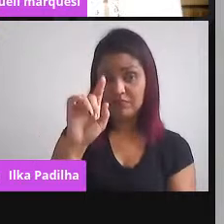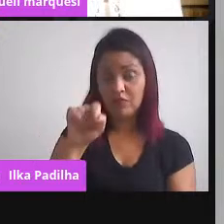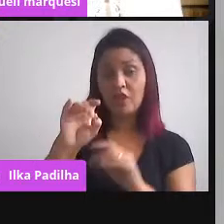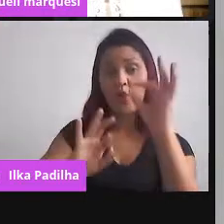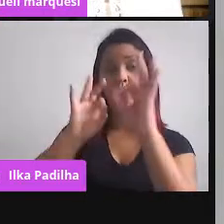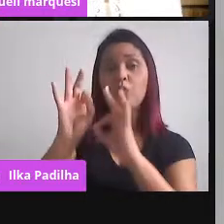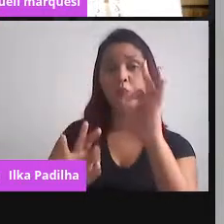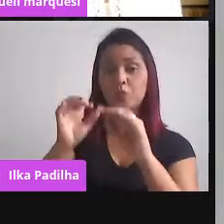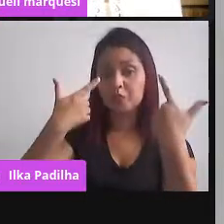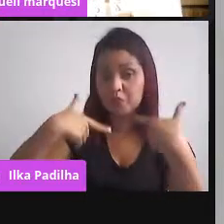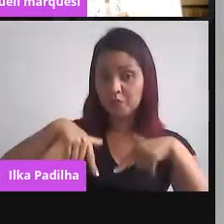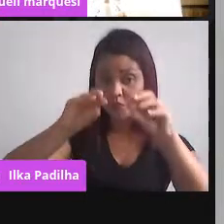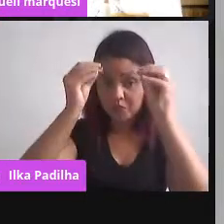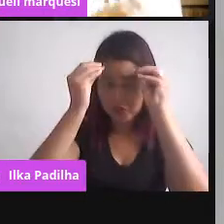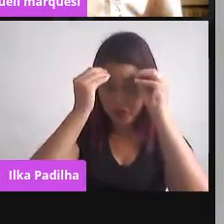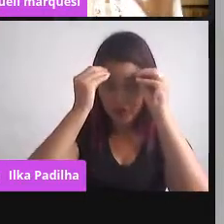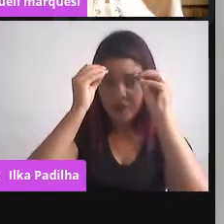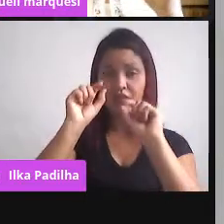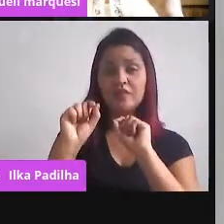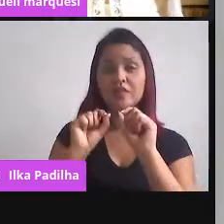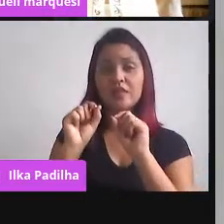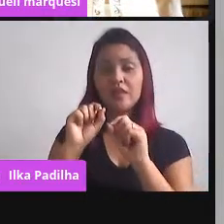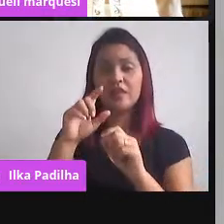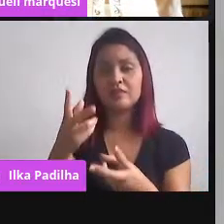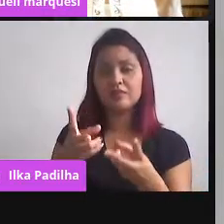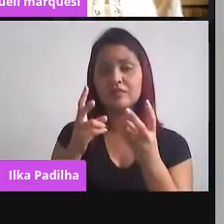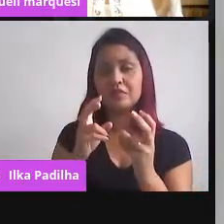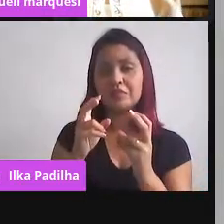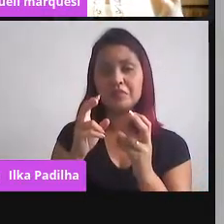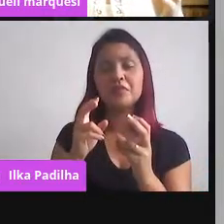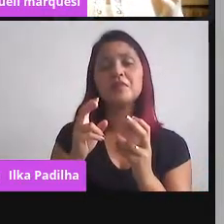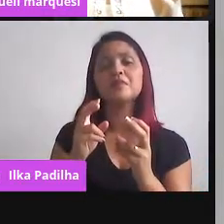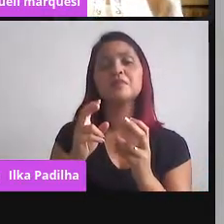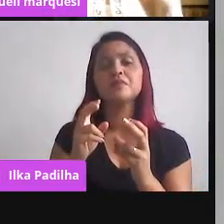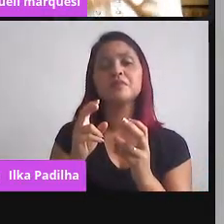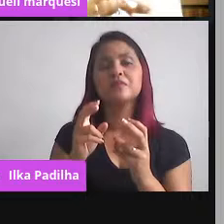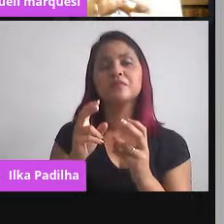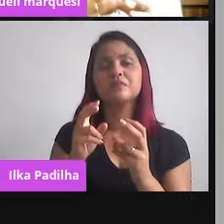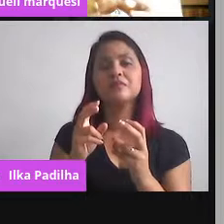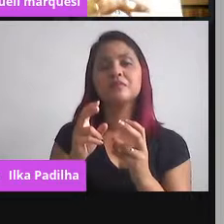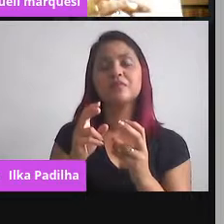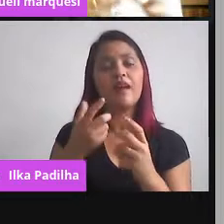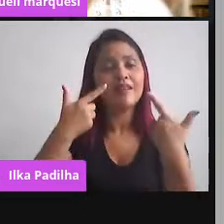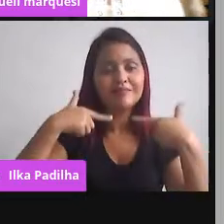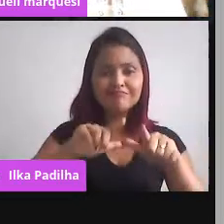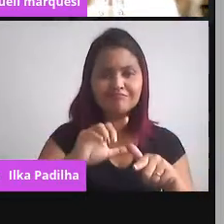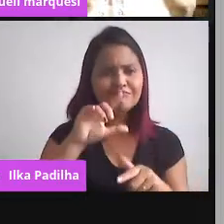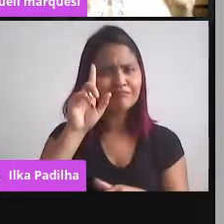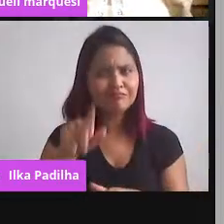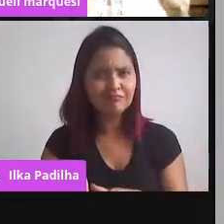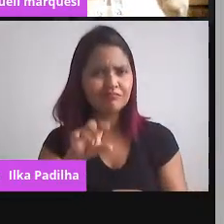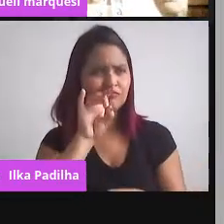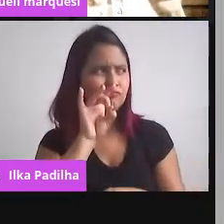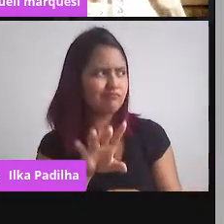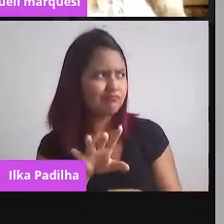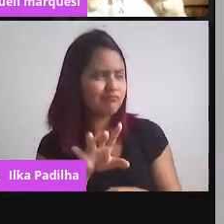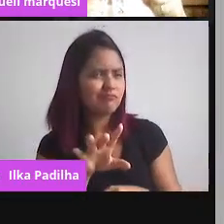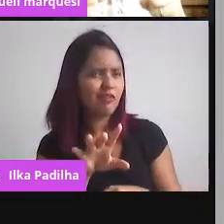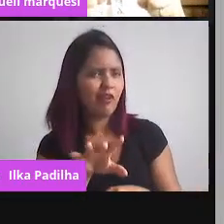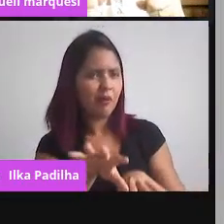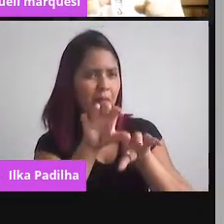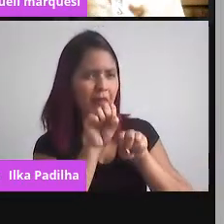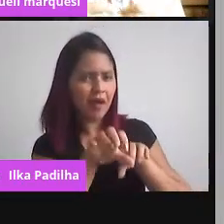né? Então, passamos aí naquele momento a ver que a língua não era só uma apropriação